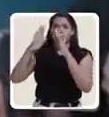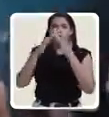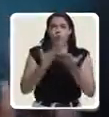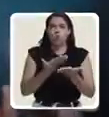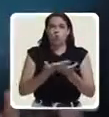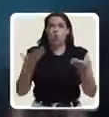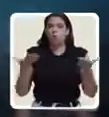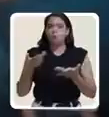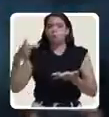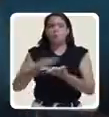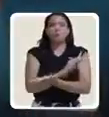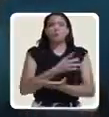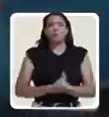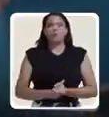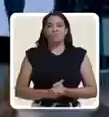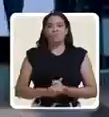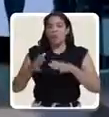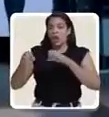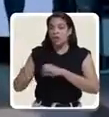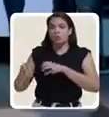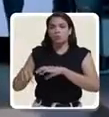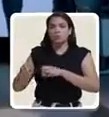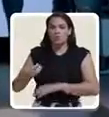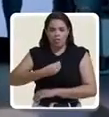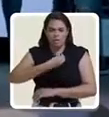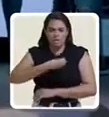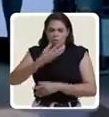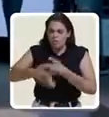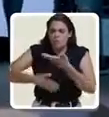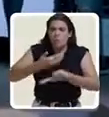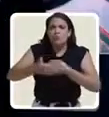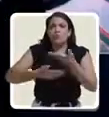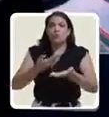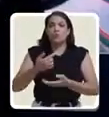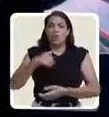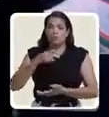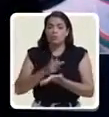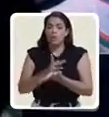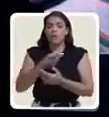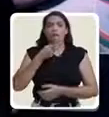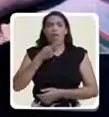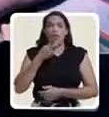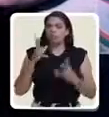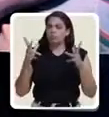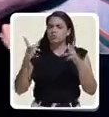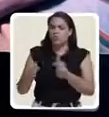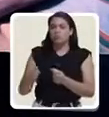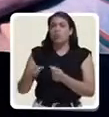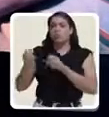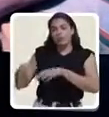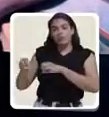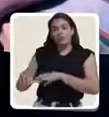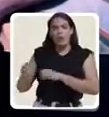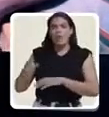e hoje é uma realidade. A educação ela é para a nossa vida. E é por isso que eu sempre digo a todos,